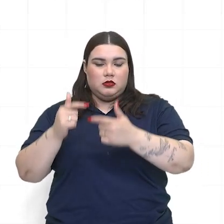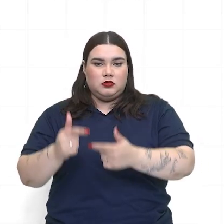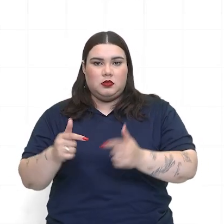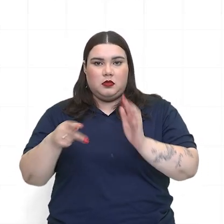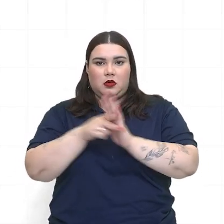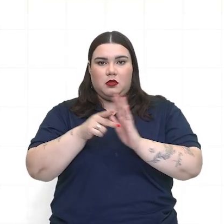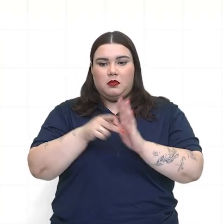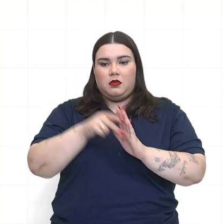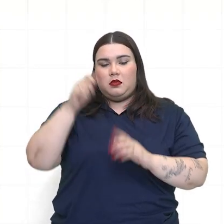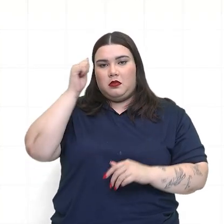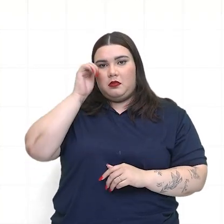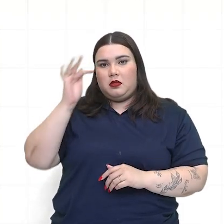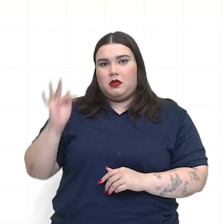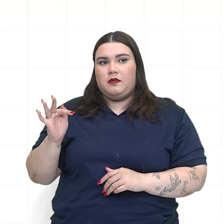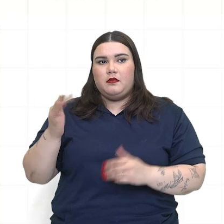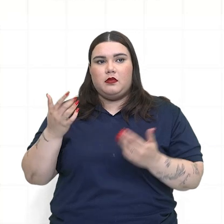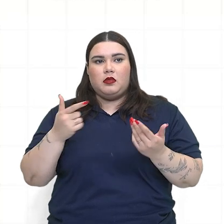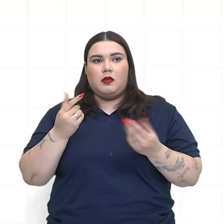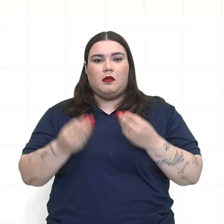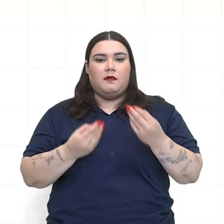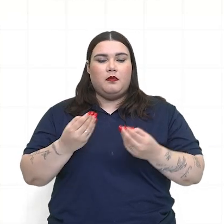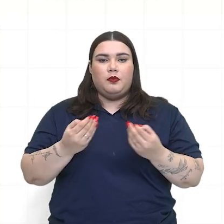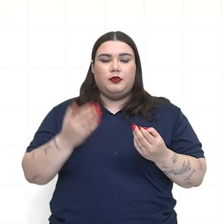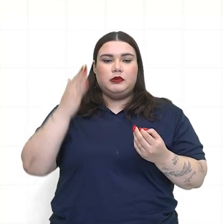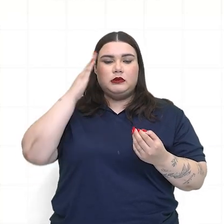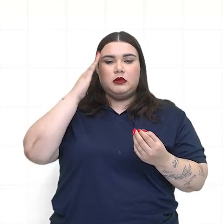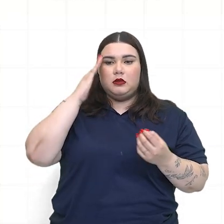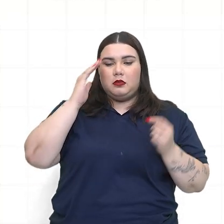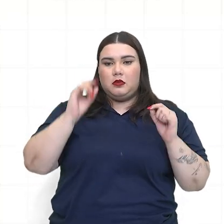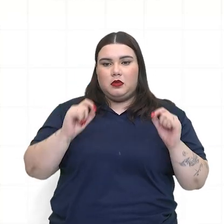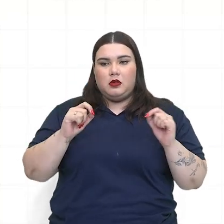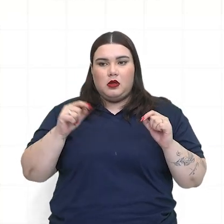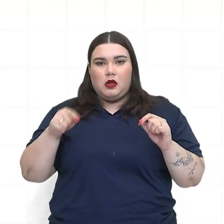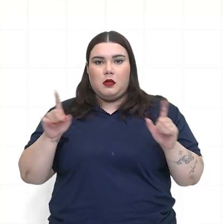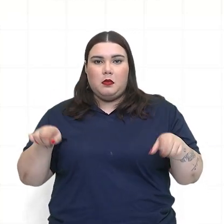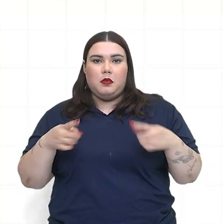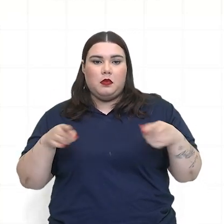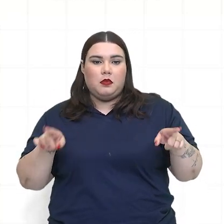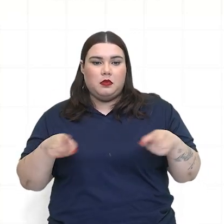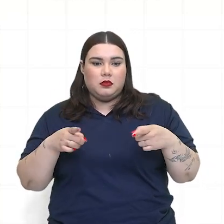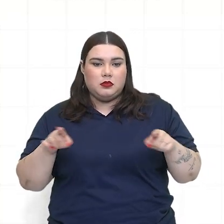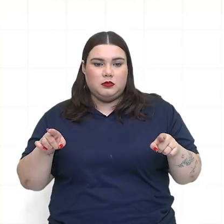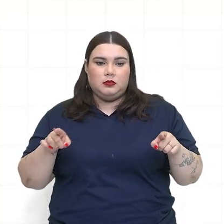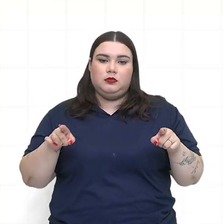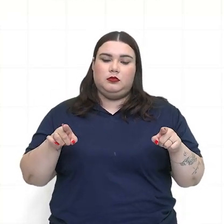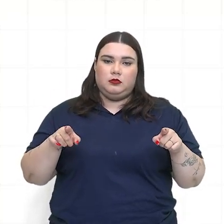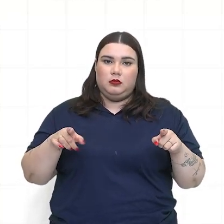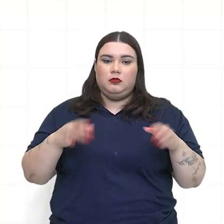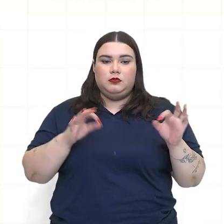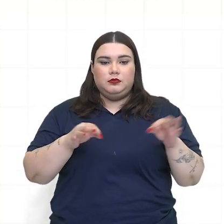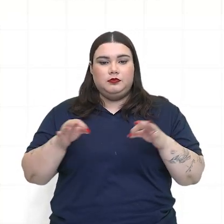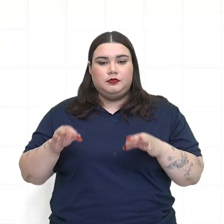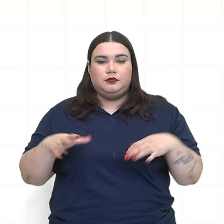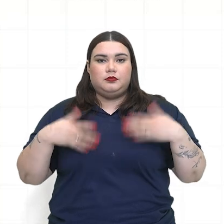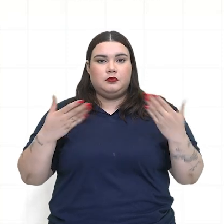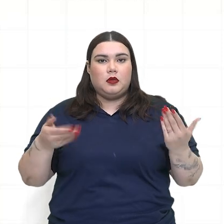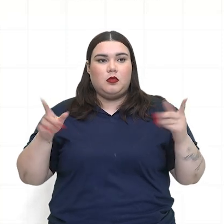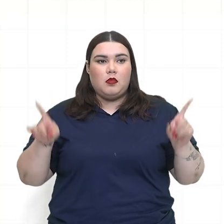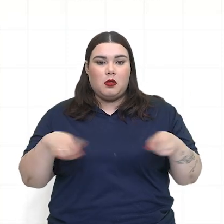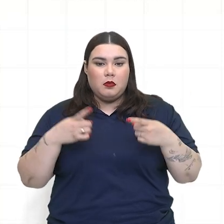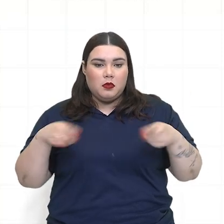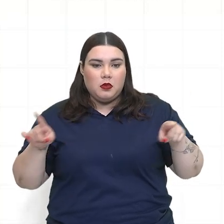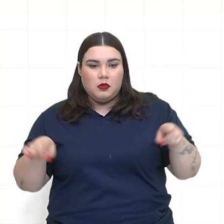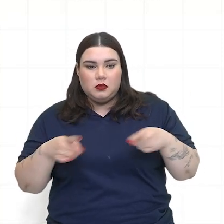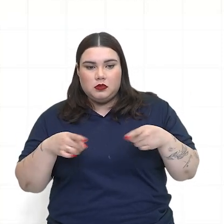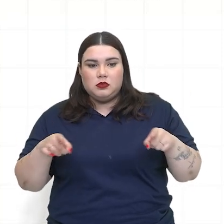africana não tem como dissociar da questão da música. E aqui, a música,